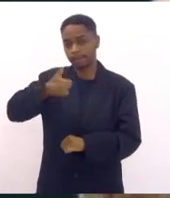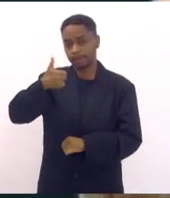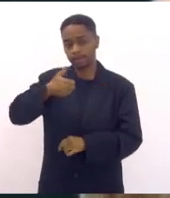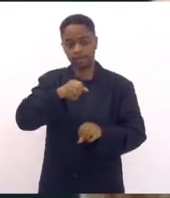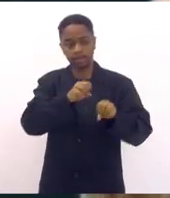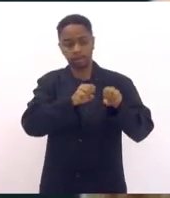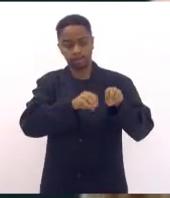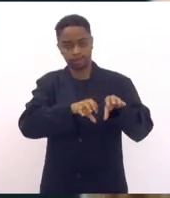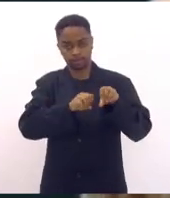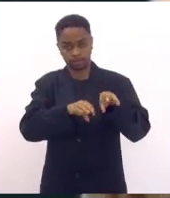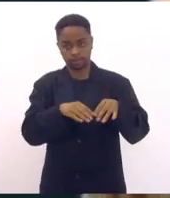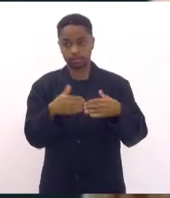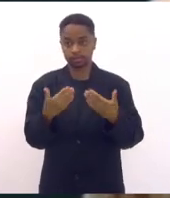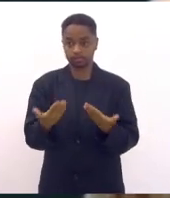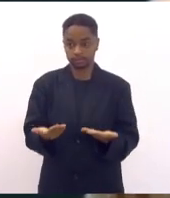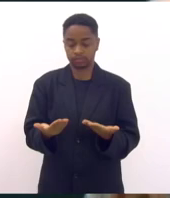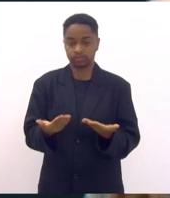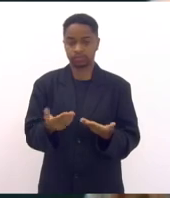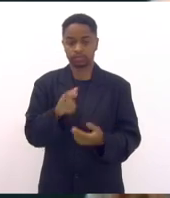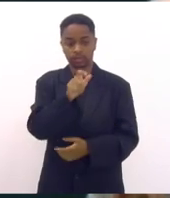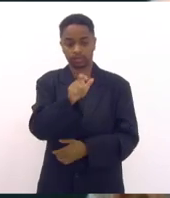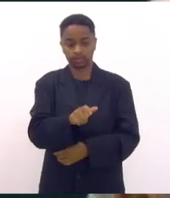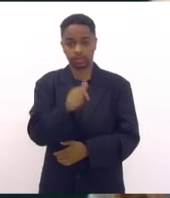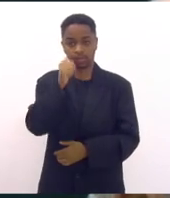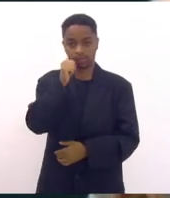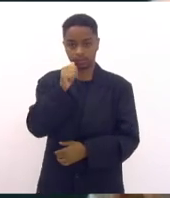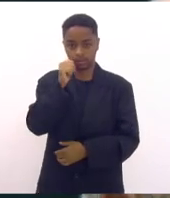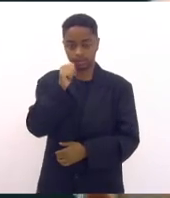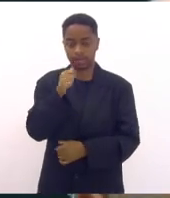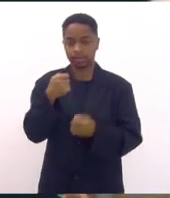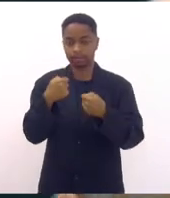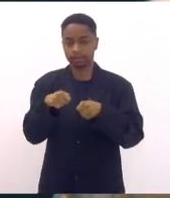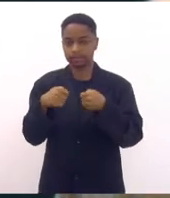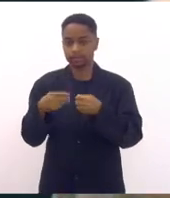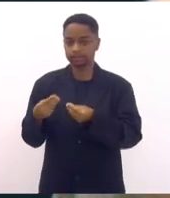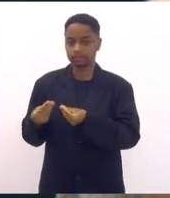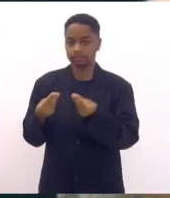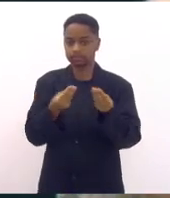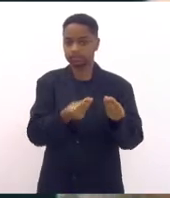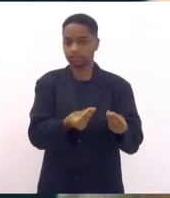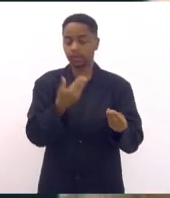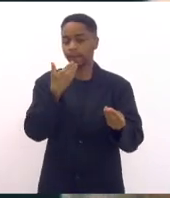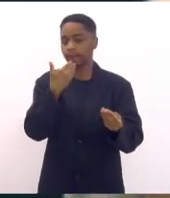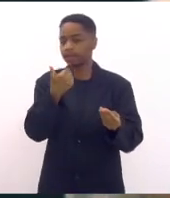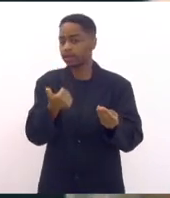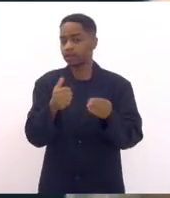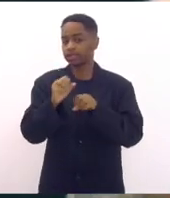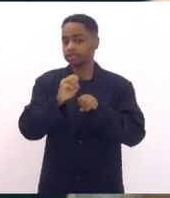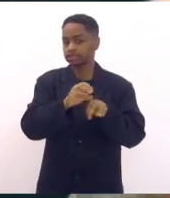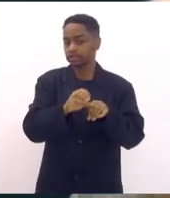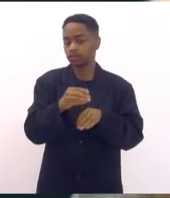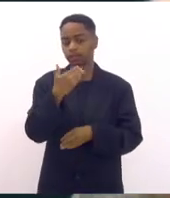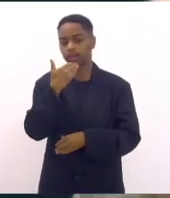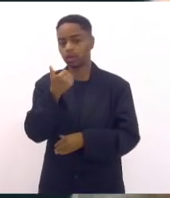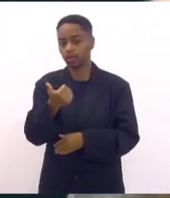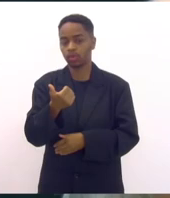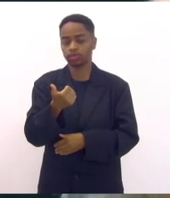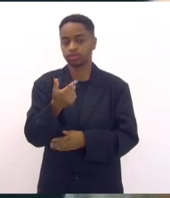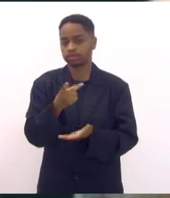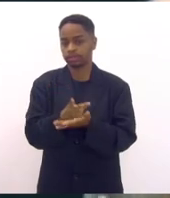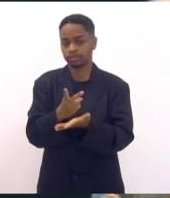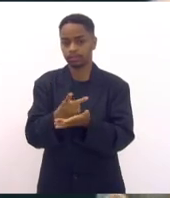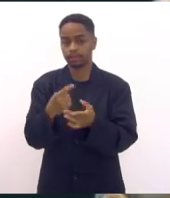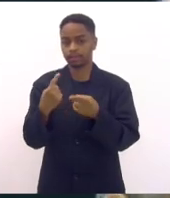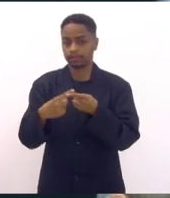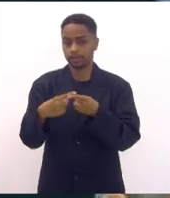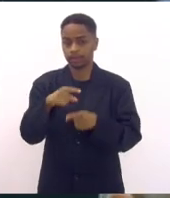Educadora então a ela deve ser dado o melhor ensino a melhor educação porque